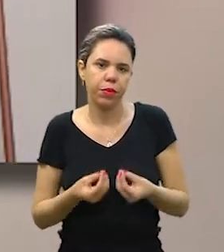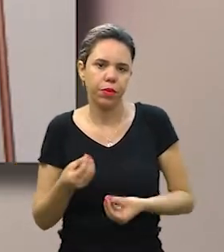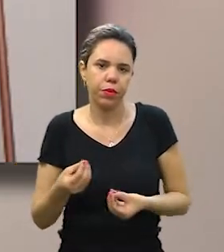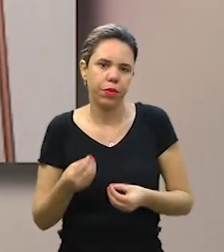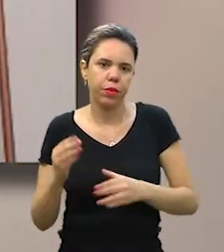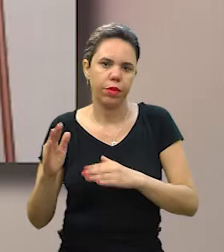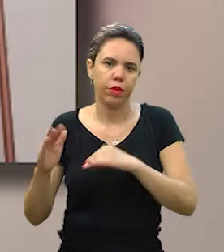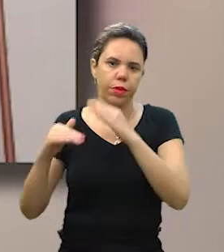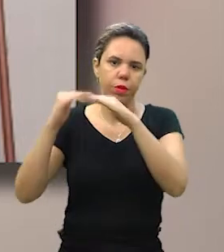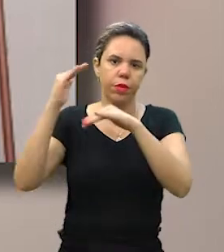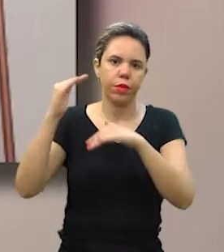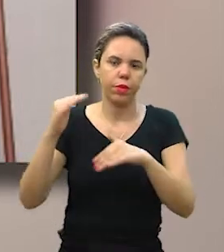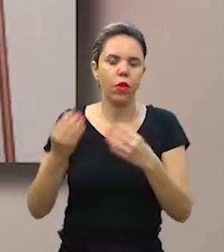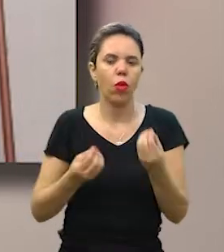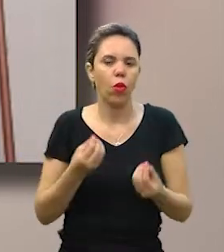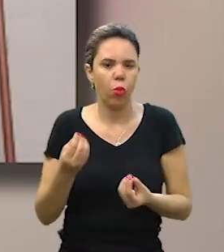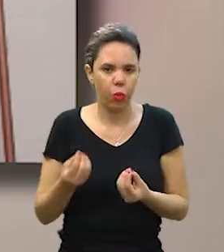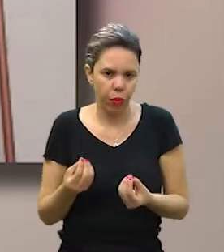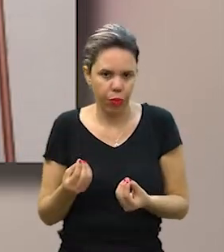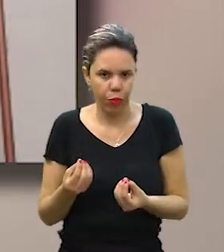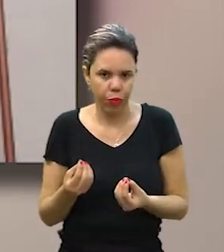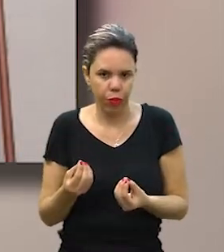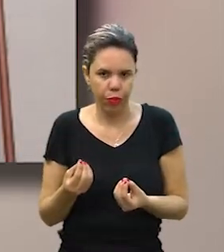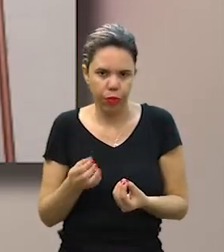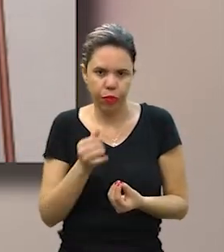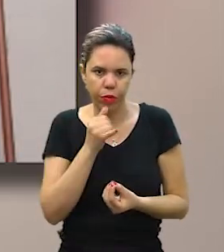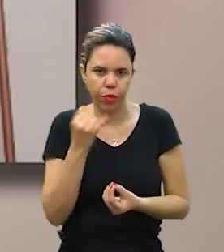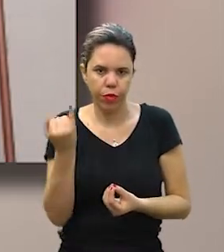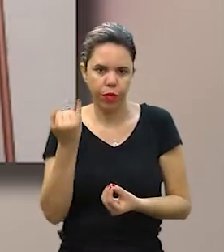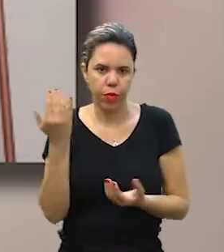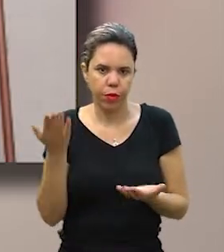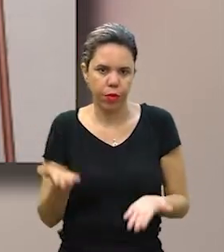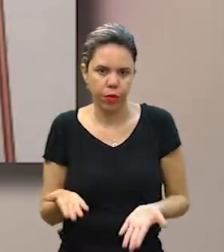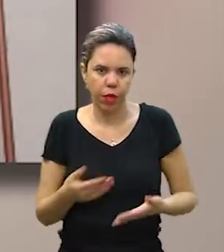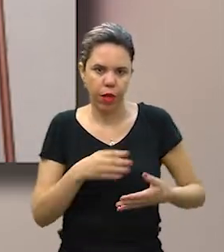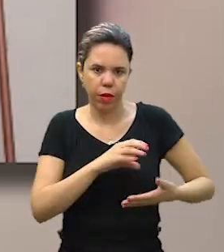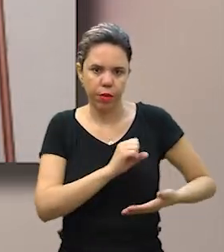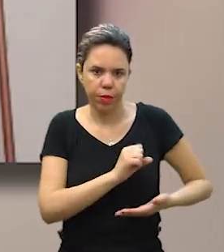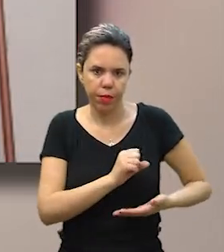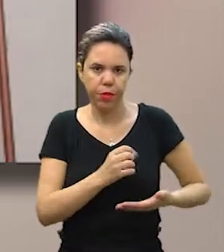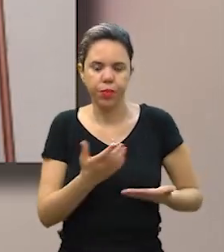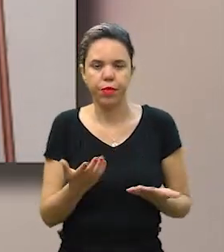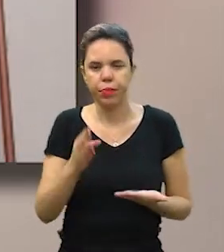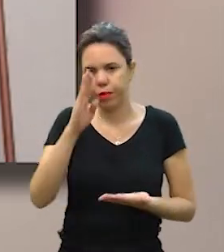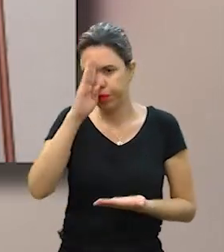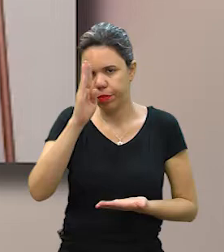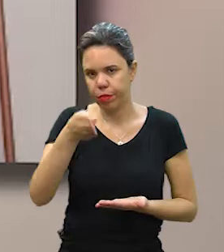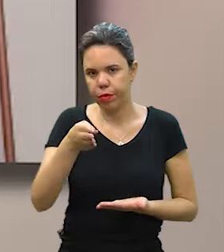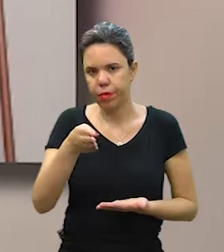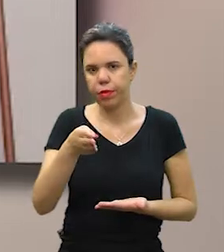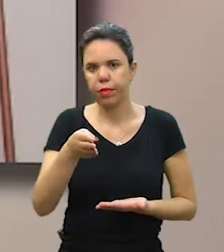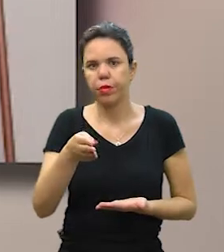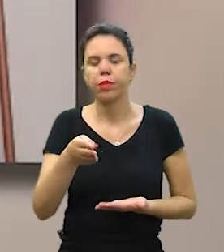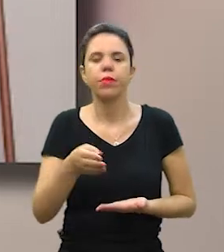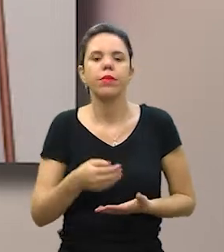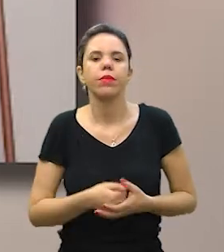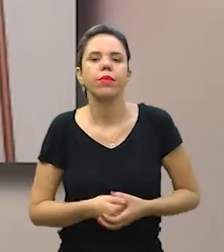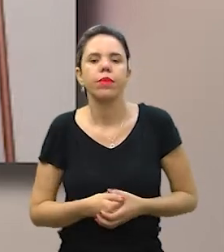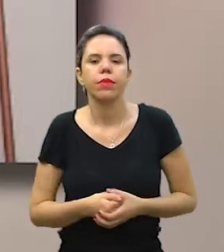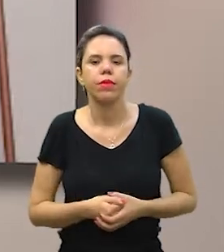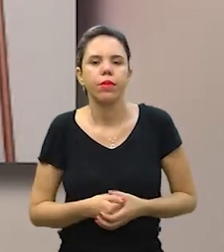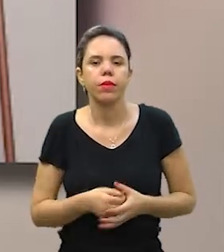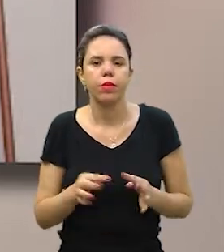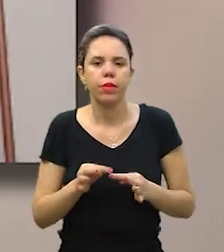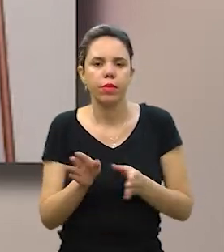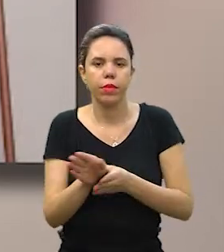está o desenvolvimento, como que está a questão importante da amamentação, principalmente em seio materno, e